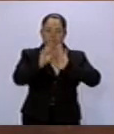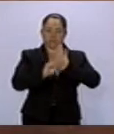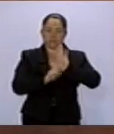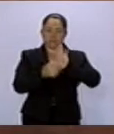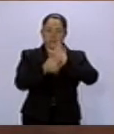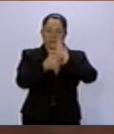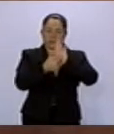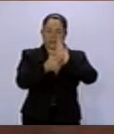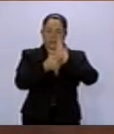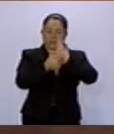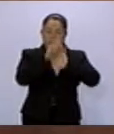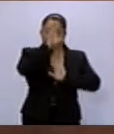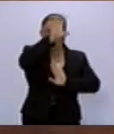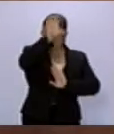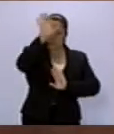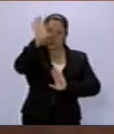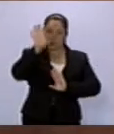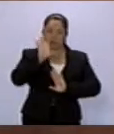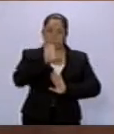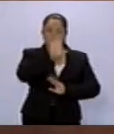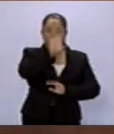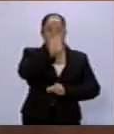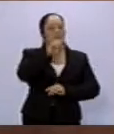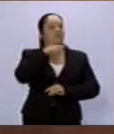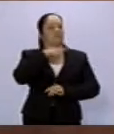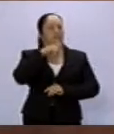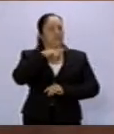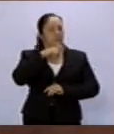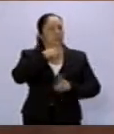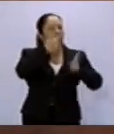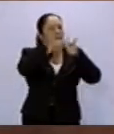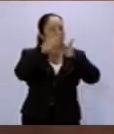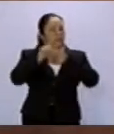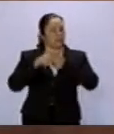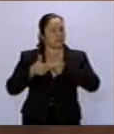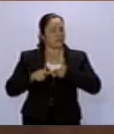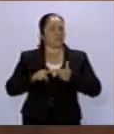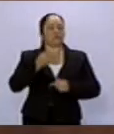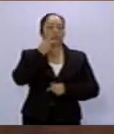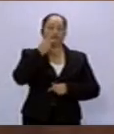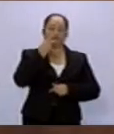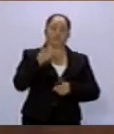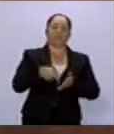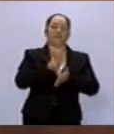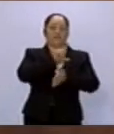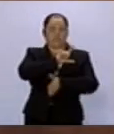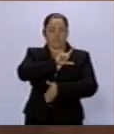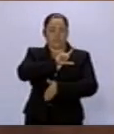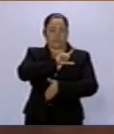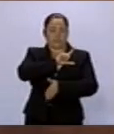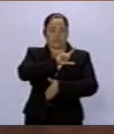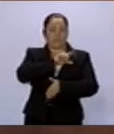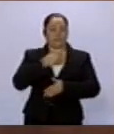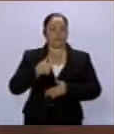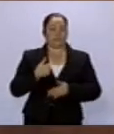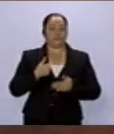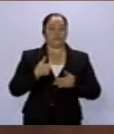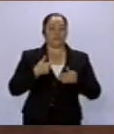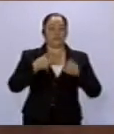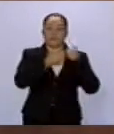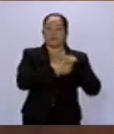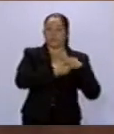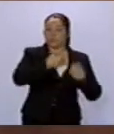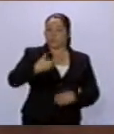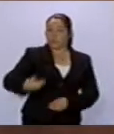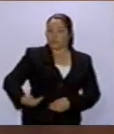nas regiões que tinham Todas aquelas condições anteriores mostrando que a iniciativa da política pública estabelecida com um programa